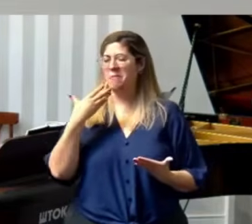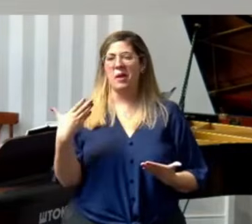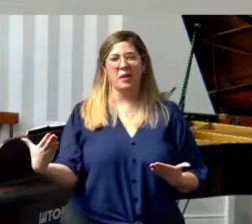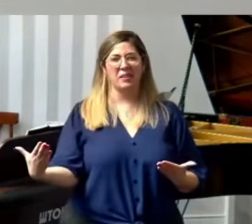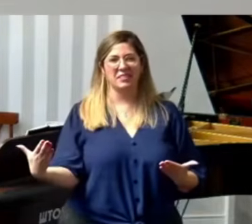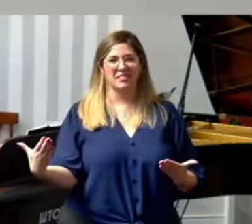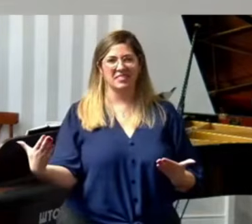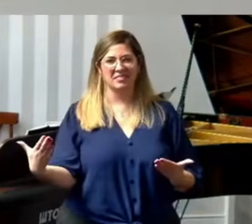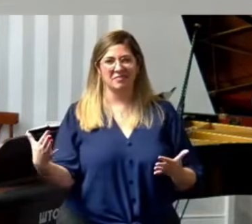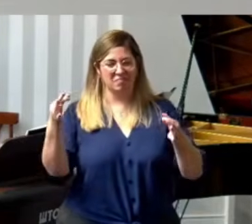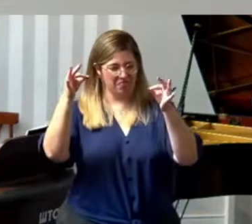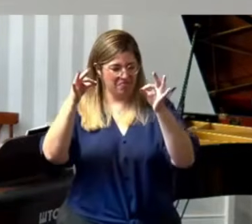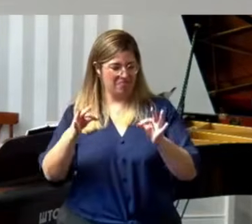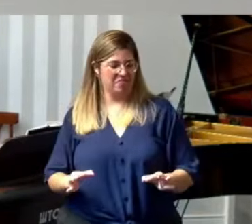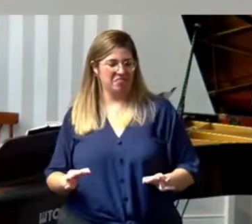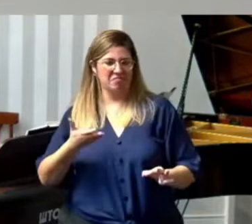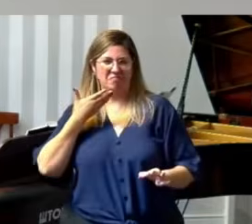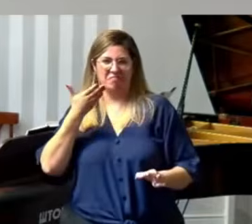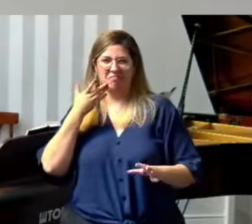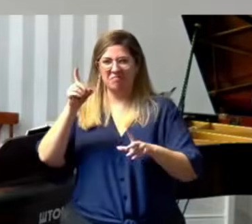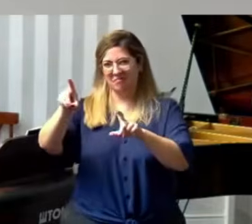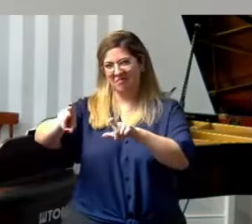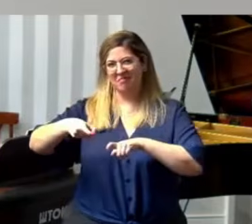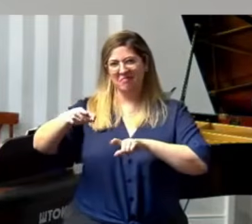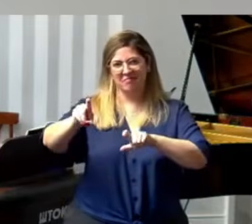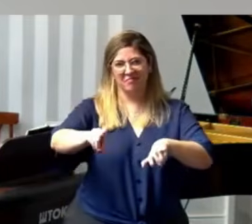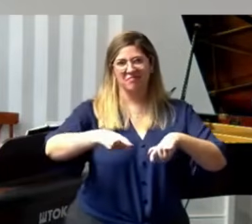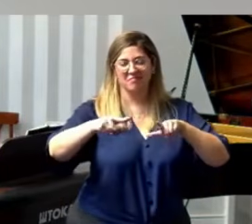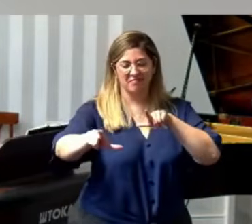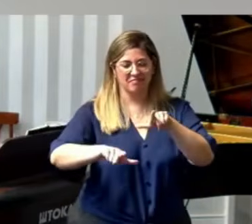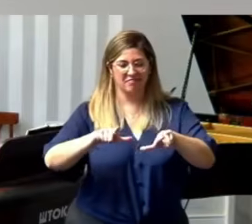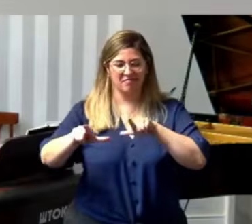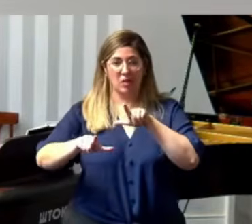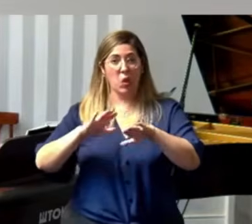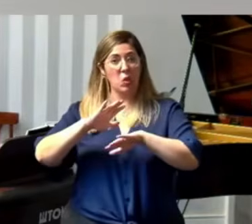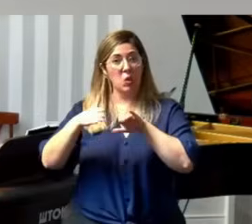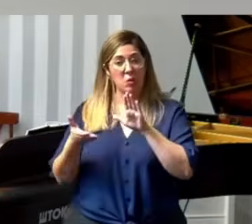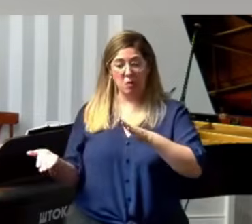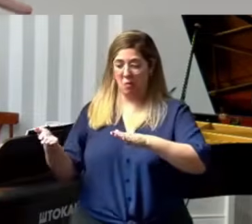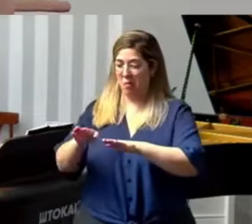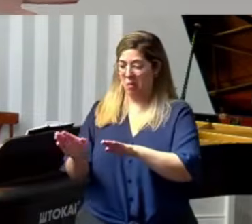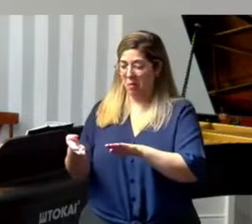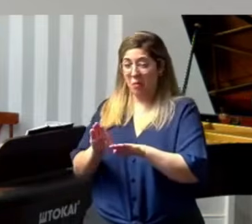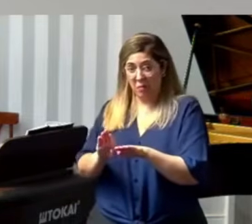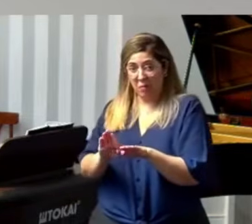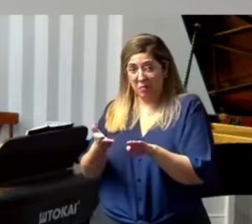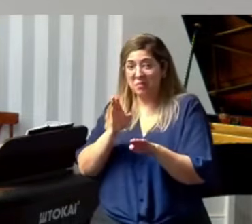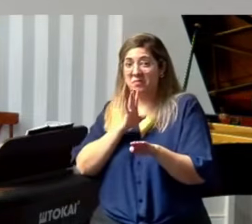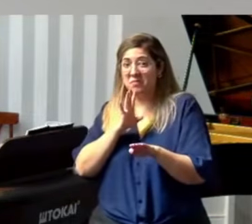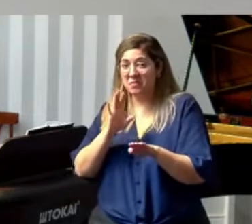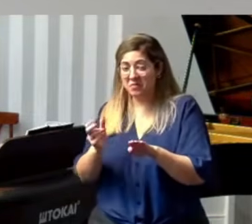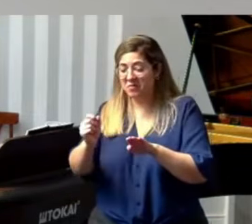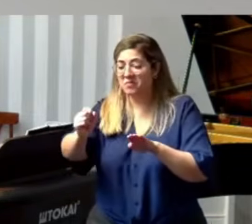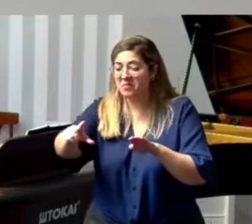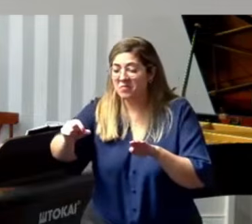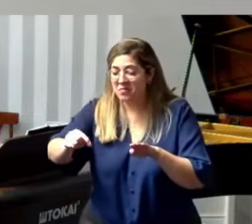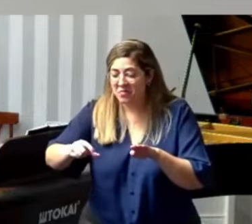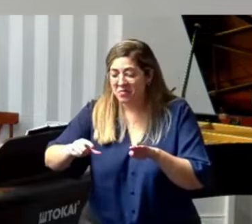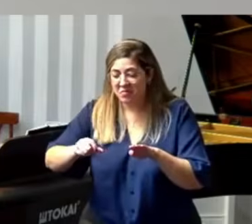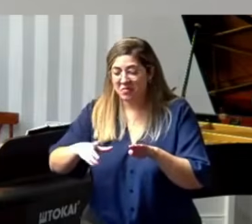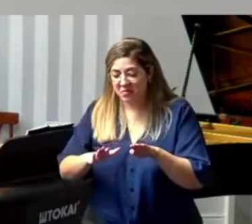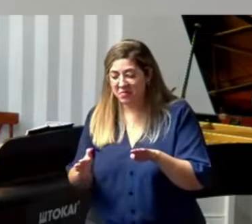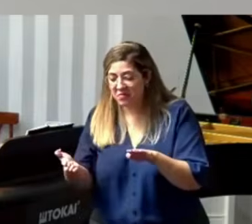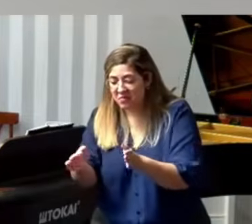terra completamente boa, fácil de trabalhar, que tudo que plantava colhia e que não tinha nenhuma